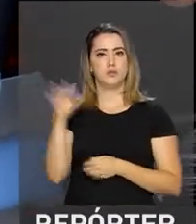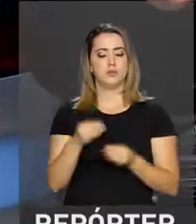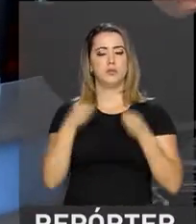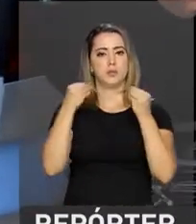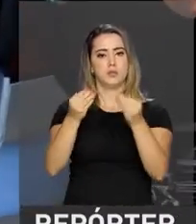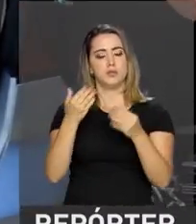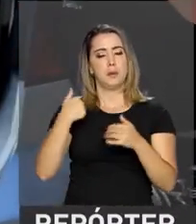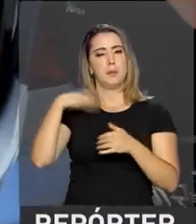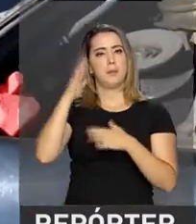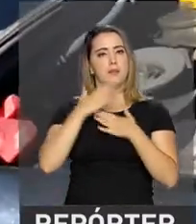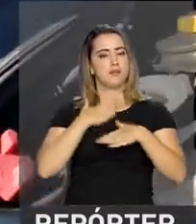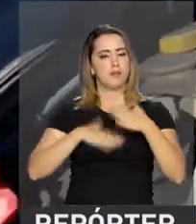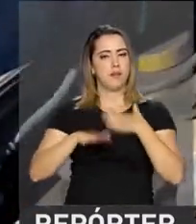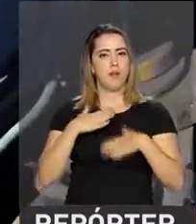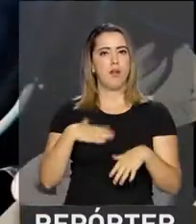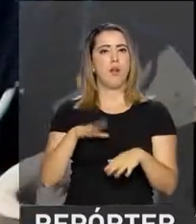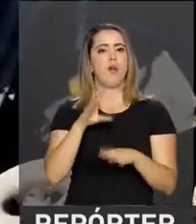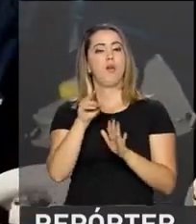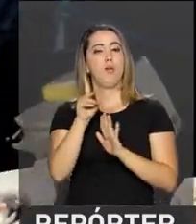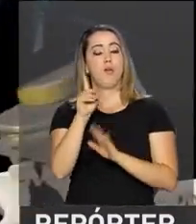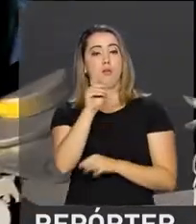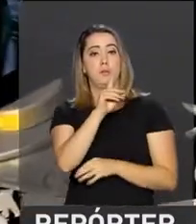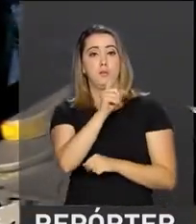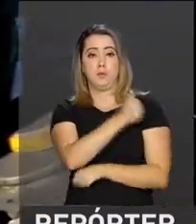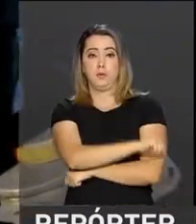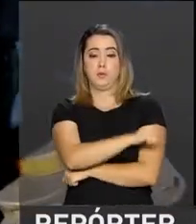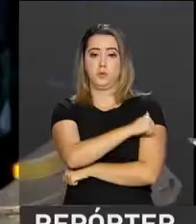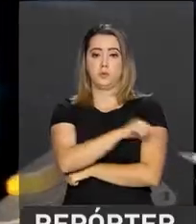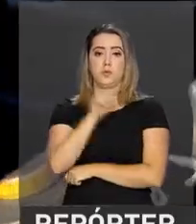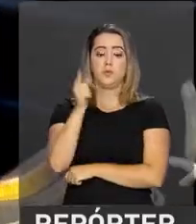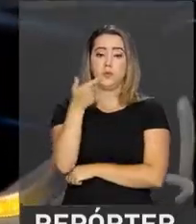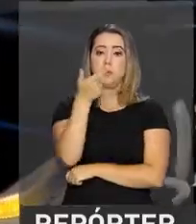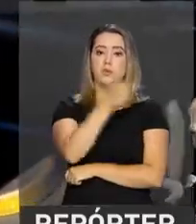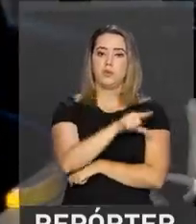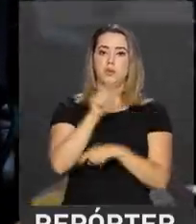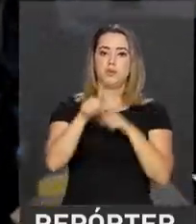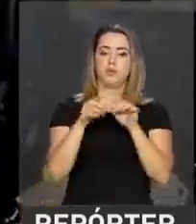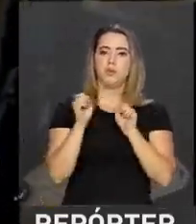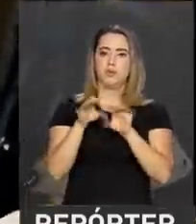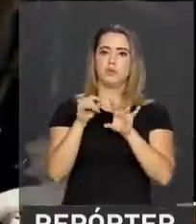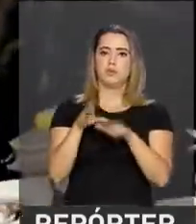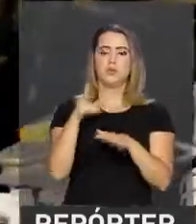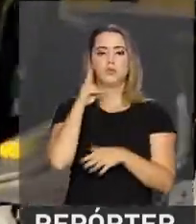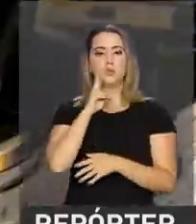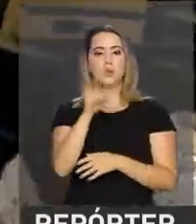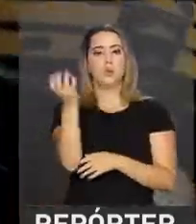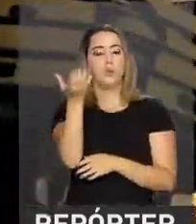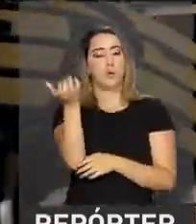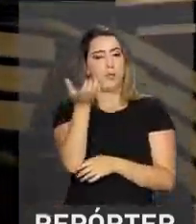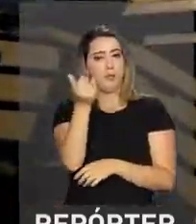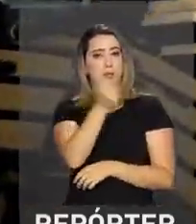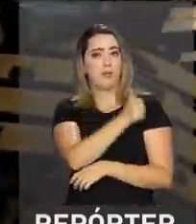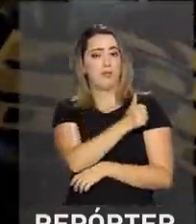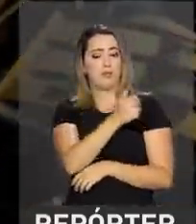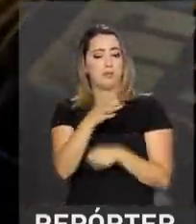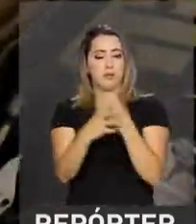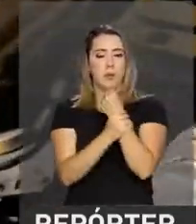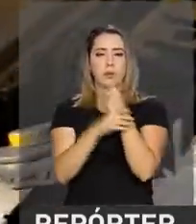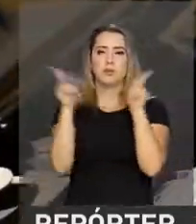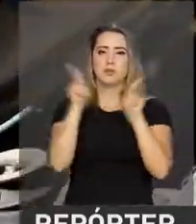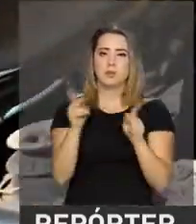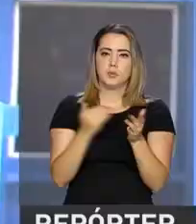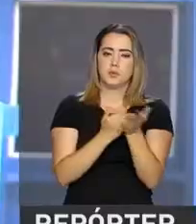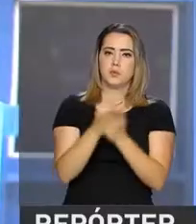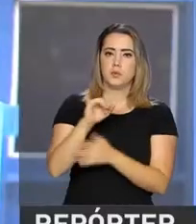mais tranquilidade ao estado do Rio de Janeiro. E é mais um reforço à operação O Rio Quer Segurança e Paz, iniciada em julho